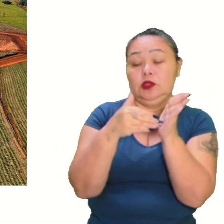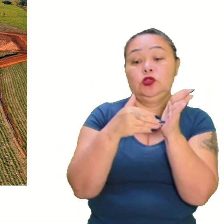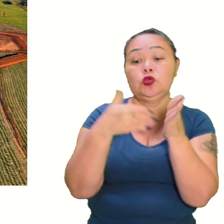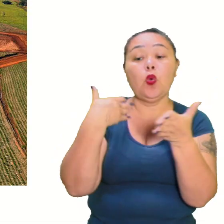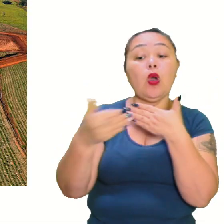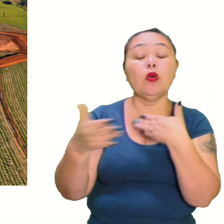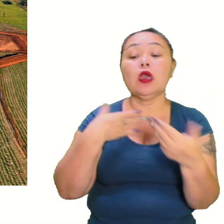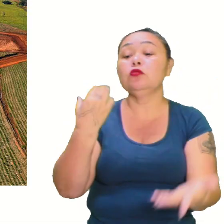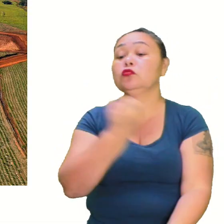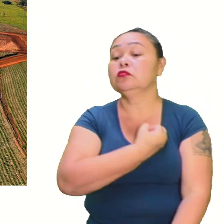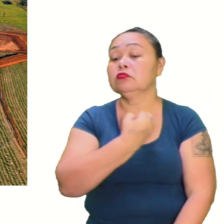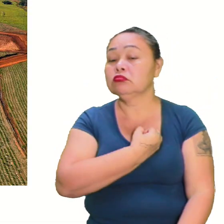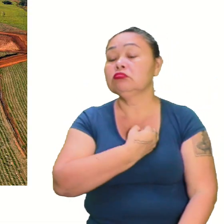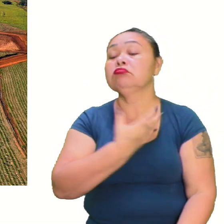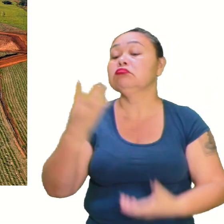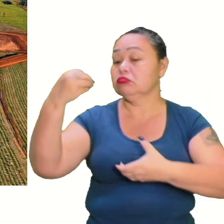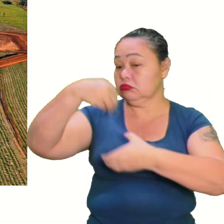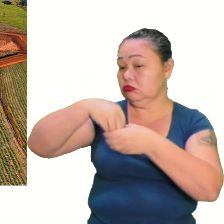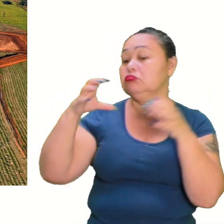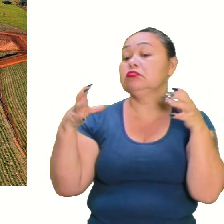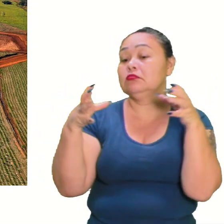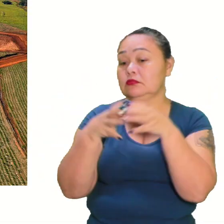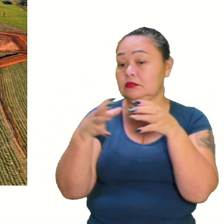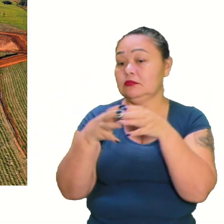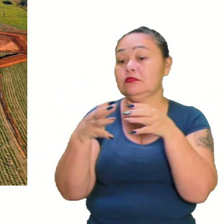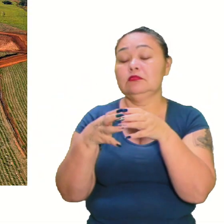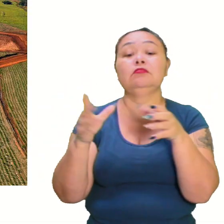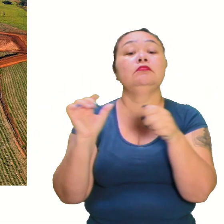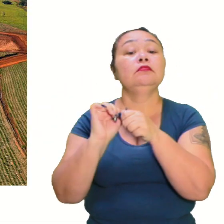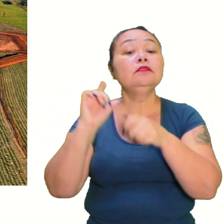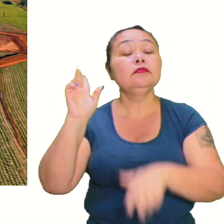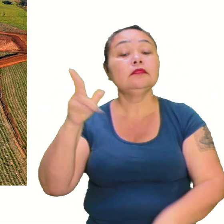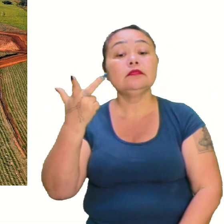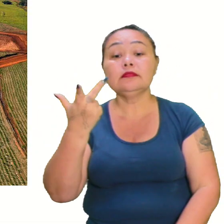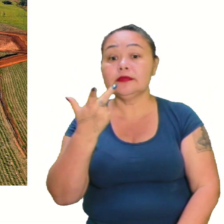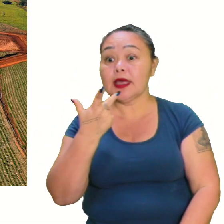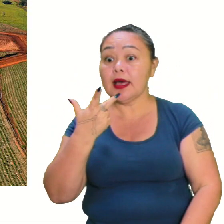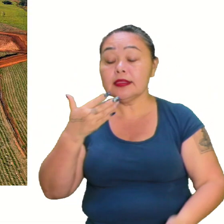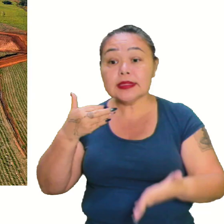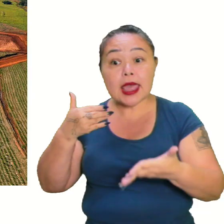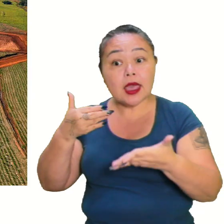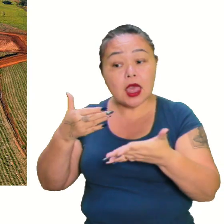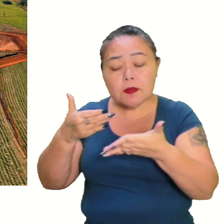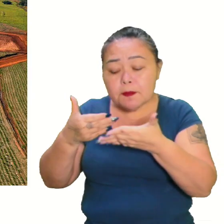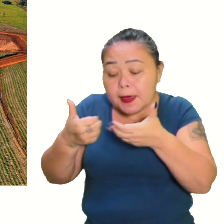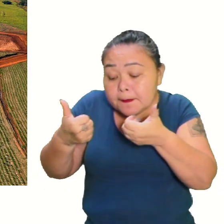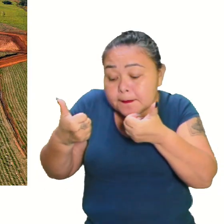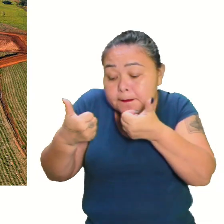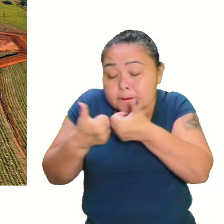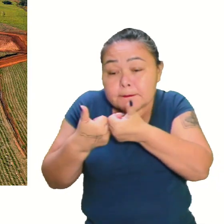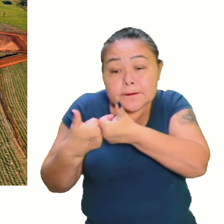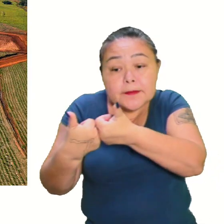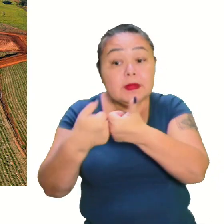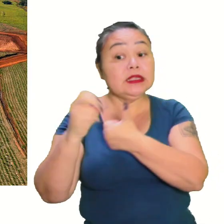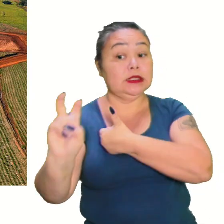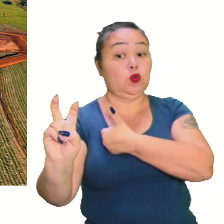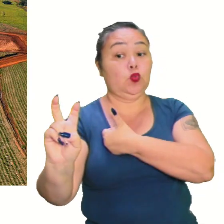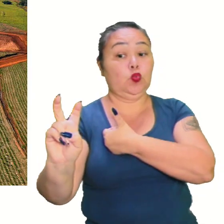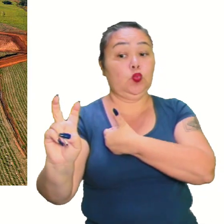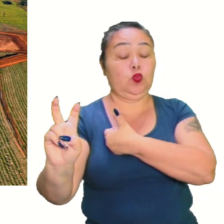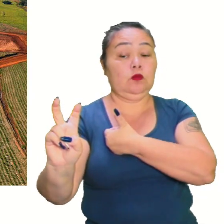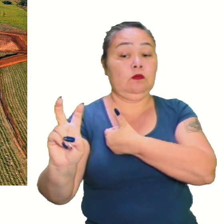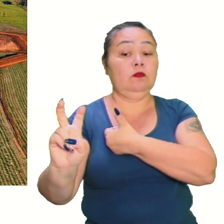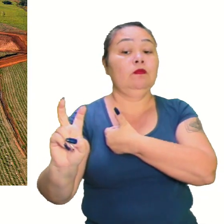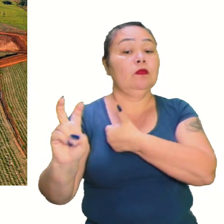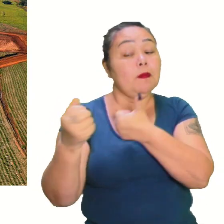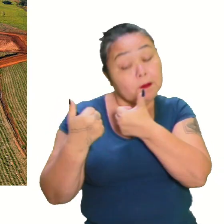número pode pertencer a esse Beleza, conjunto. e aí ele vai partindo do zero e até chegar bem próximo do 5.